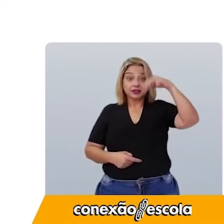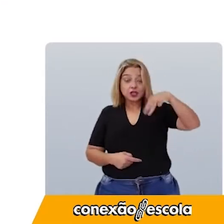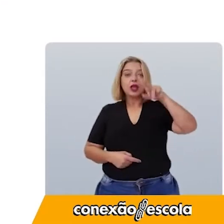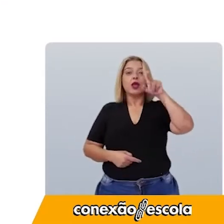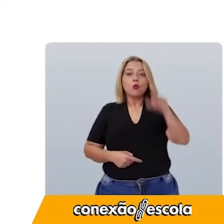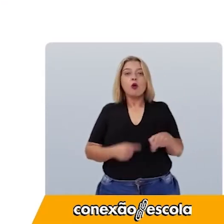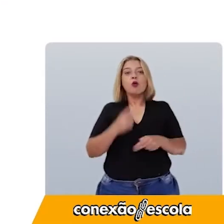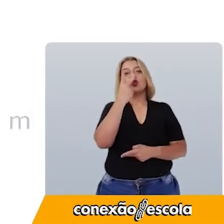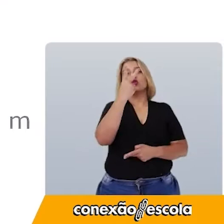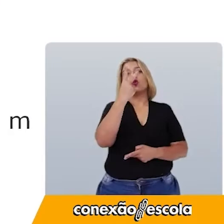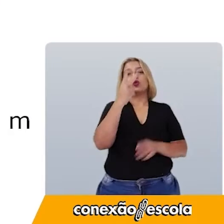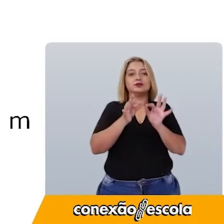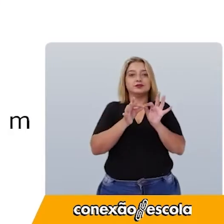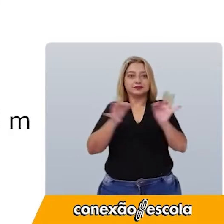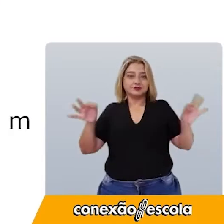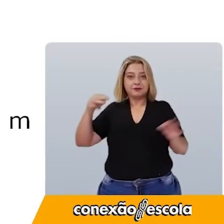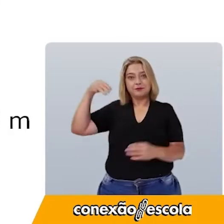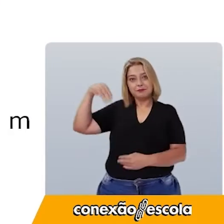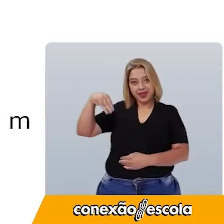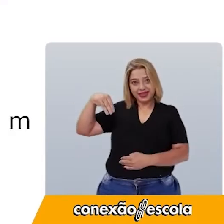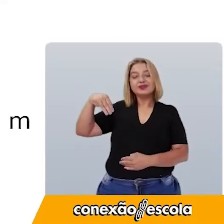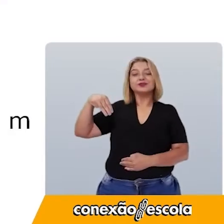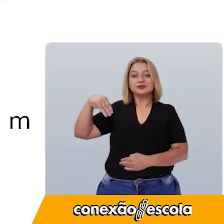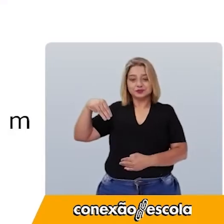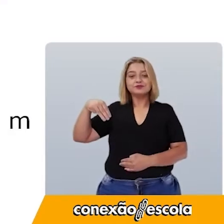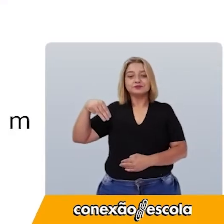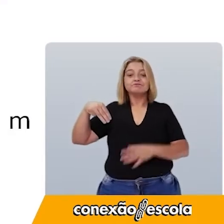250 centímetros, 2,5 metros,